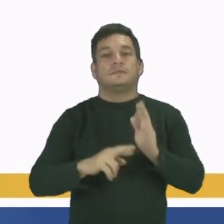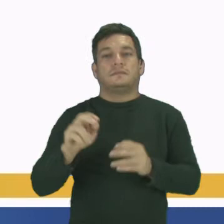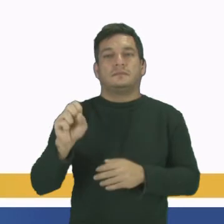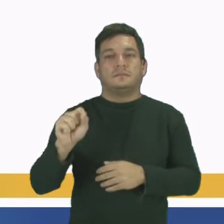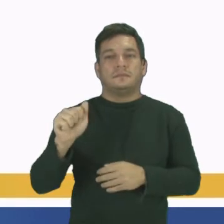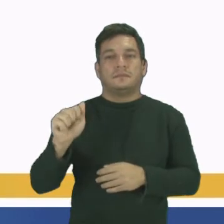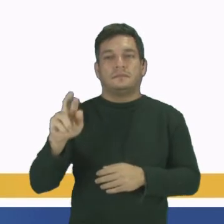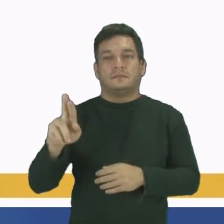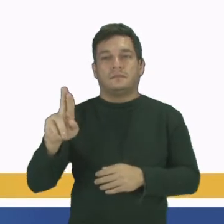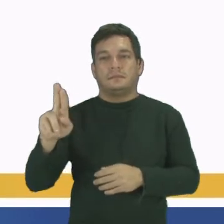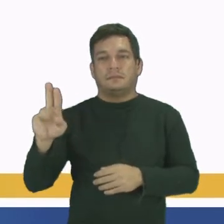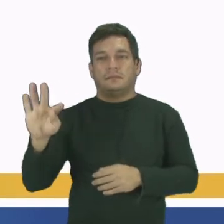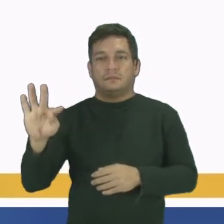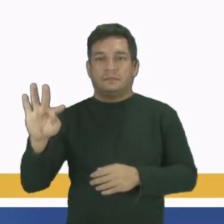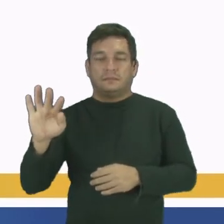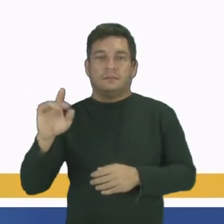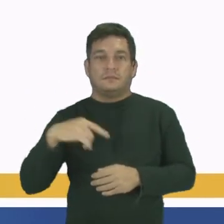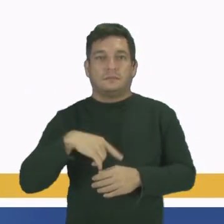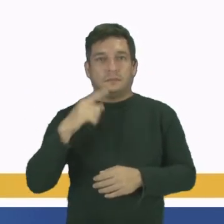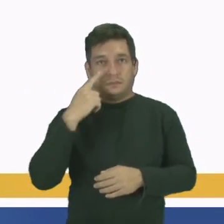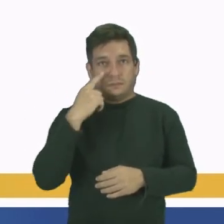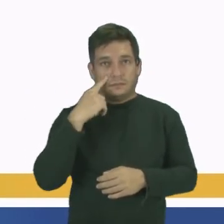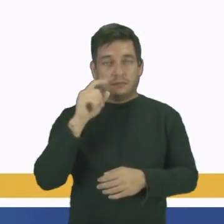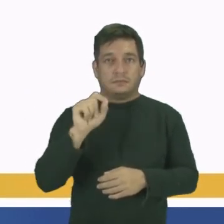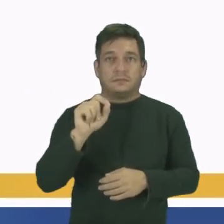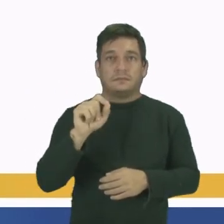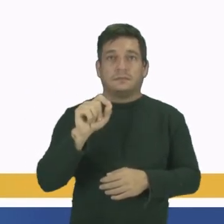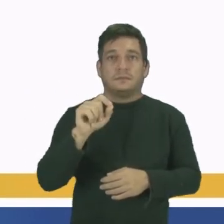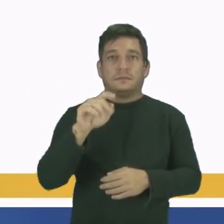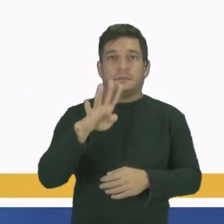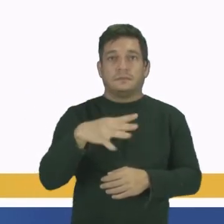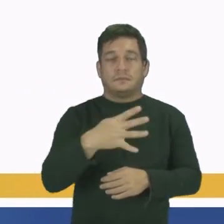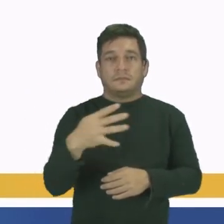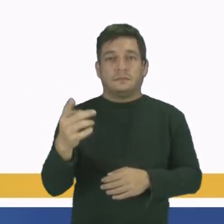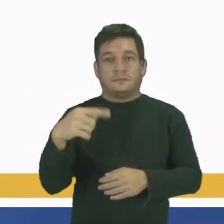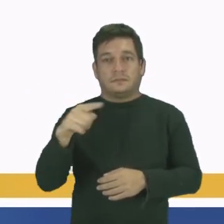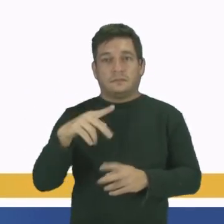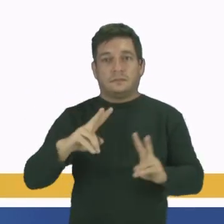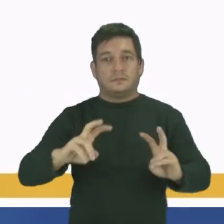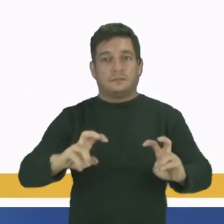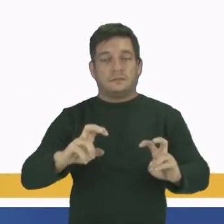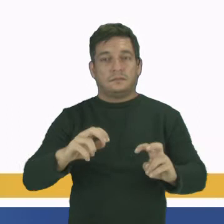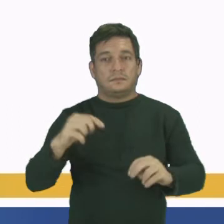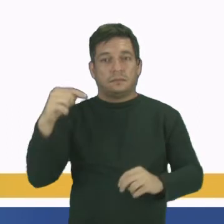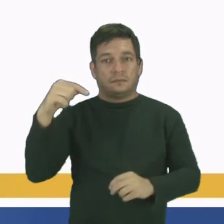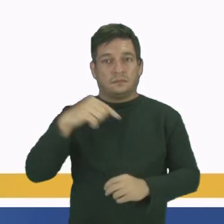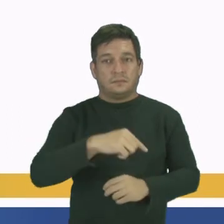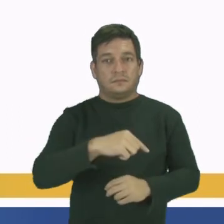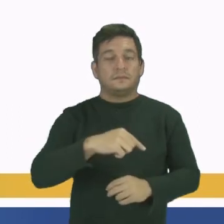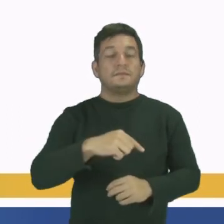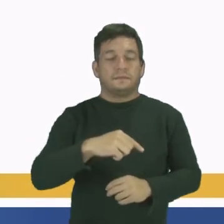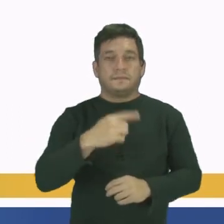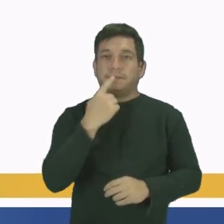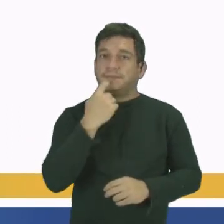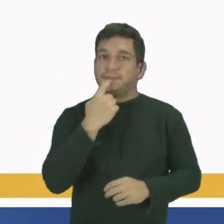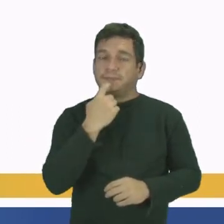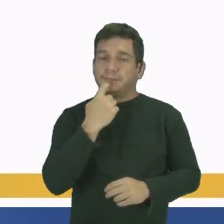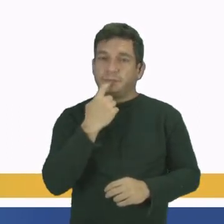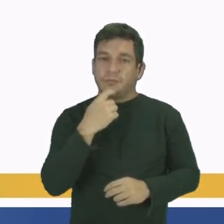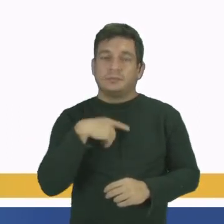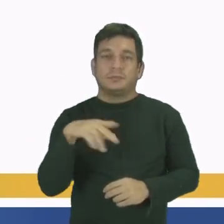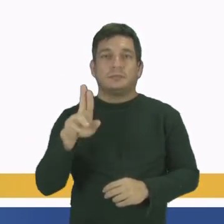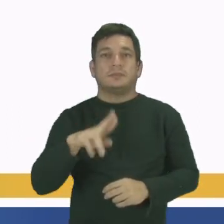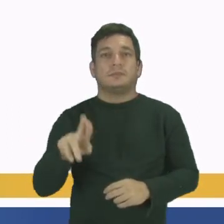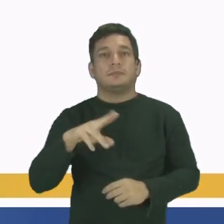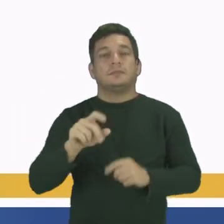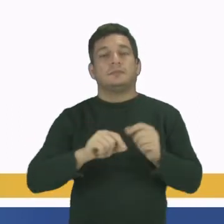né? Então, vamos pela diagonal, onde vocês estão vendo a setinha tracejada, né? E nós